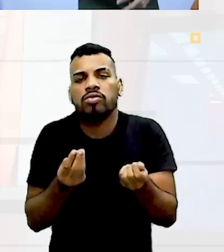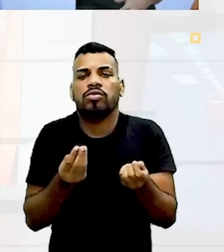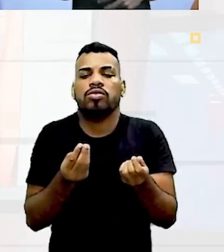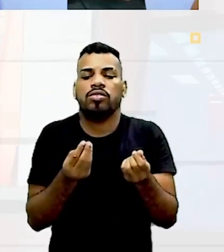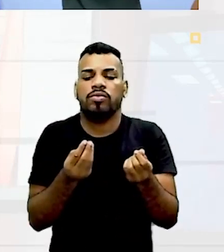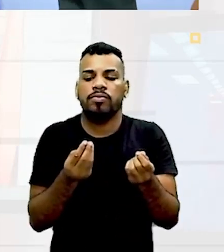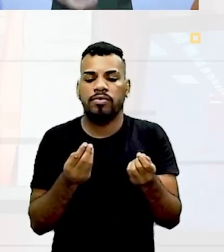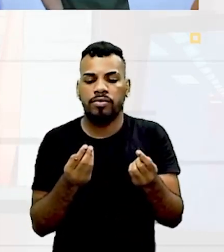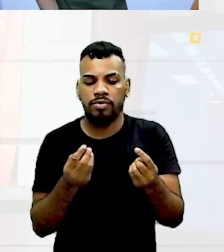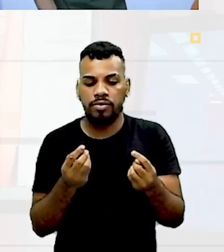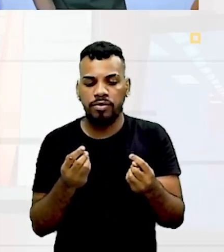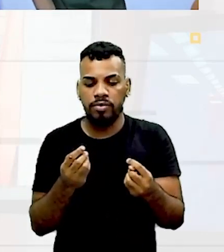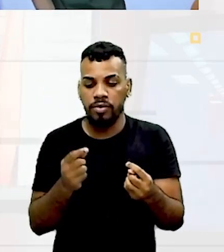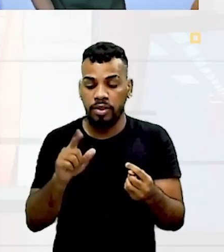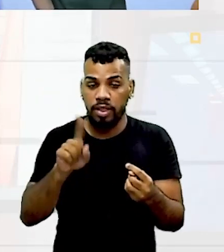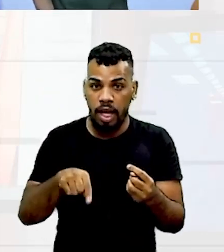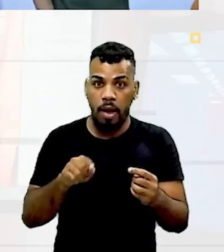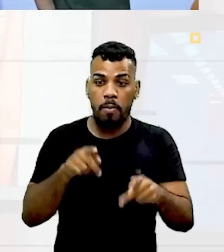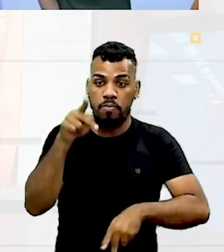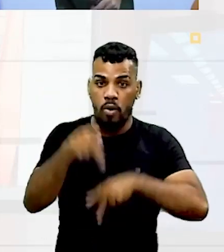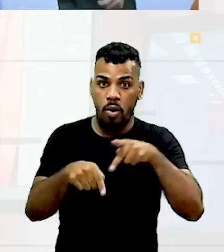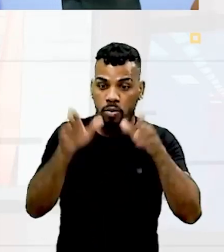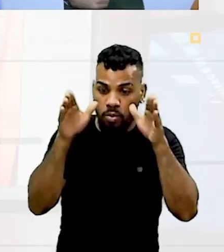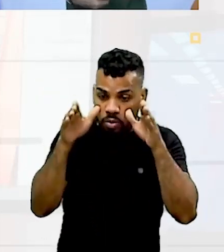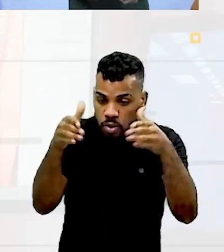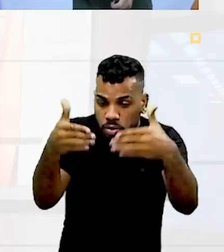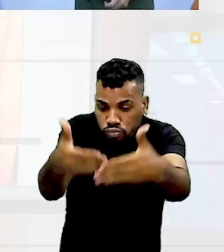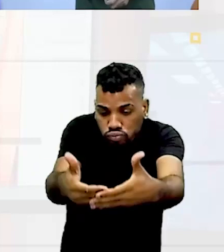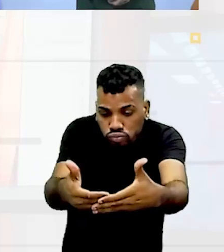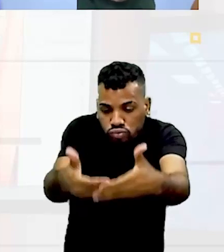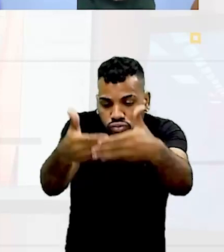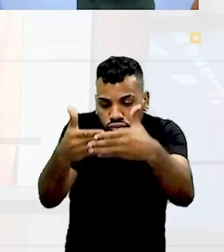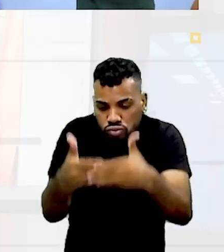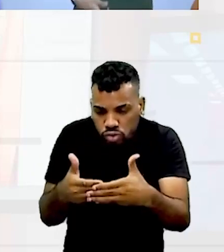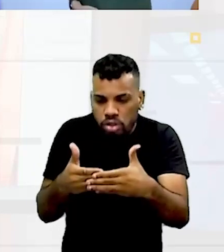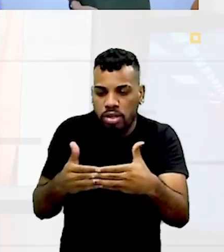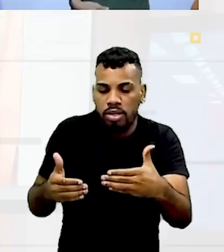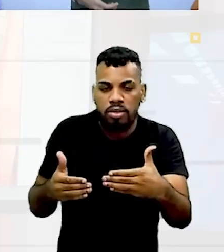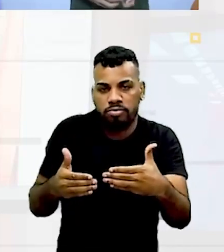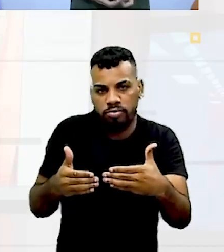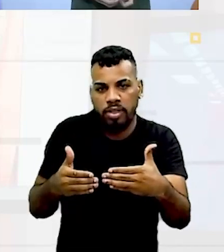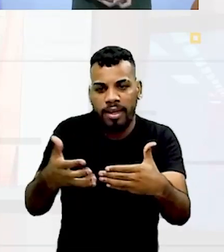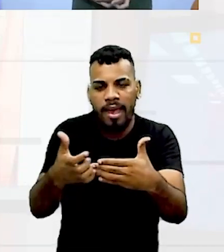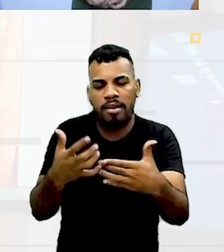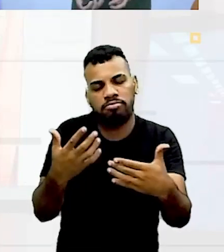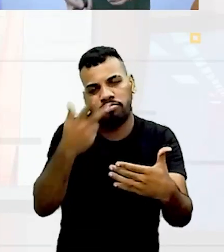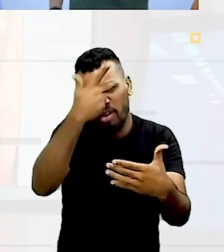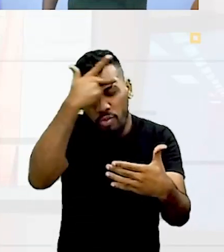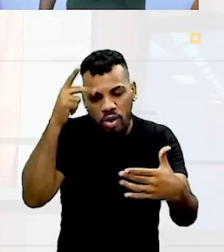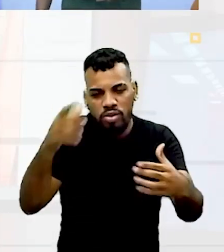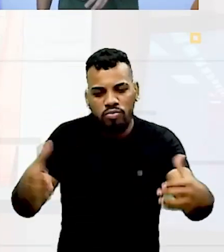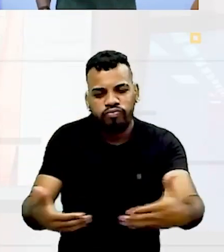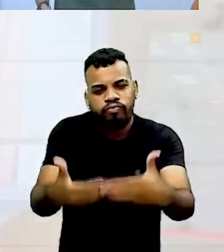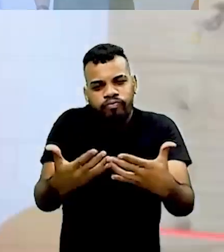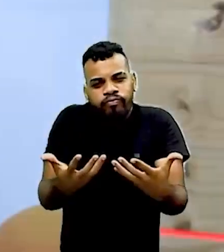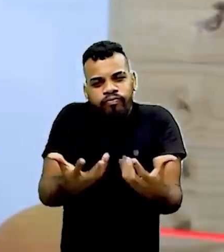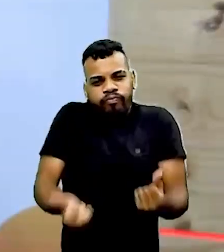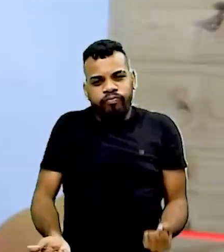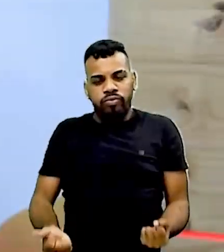de cativar o público do que fazer algo convincente. Então,